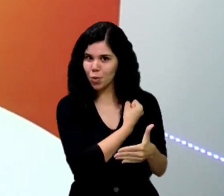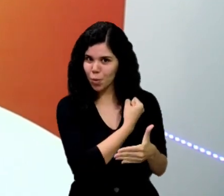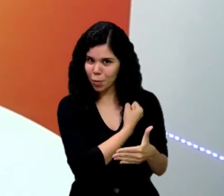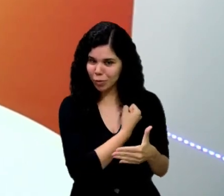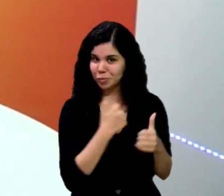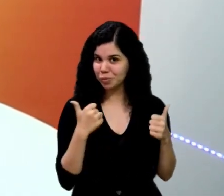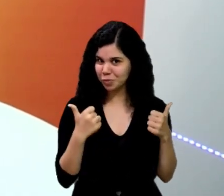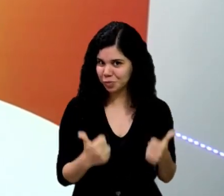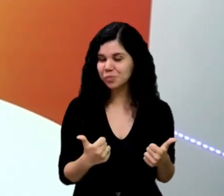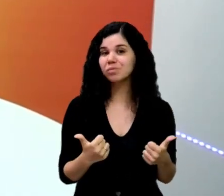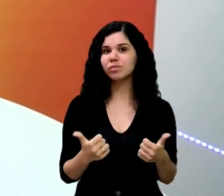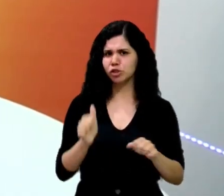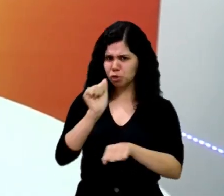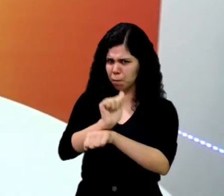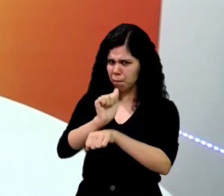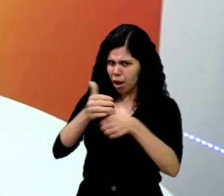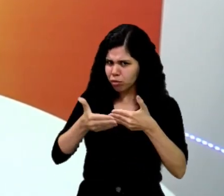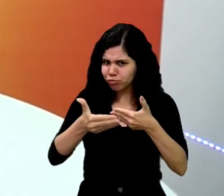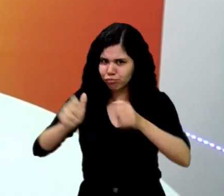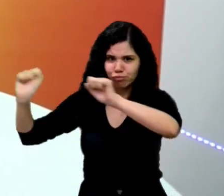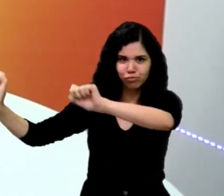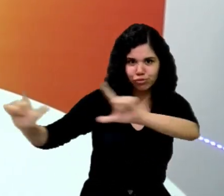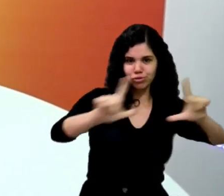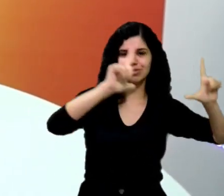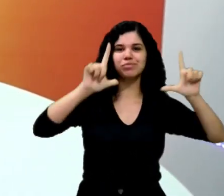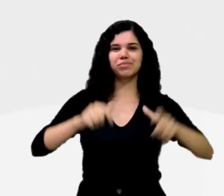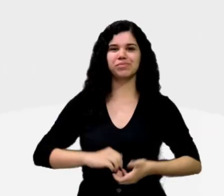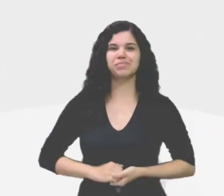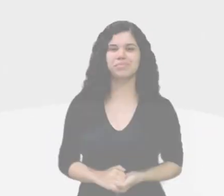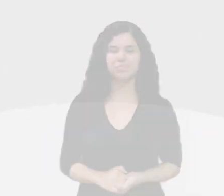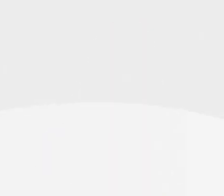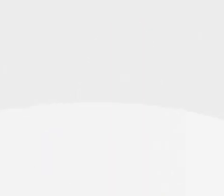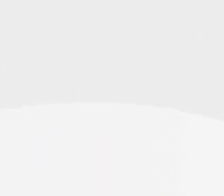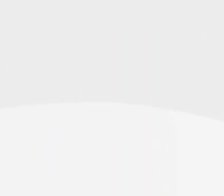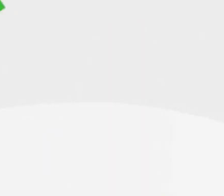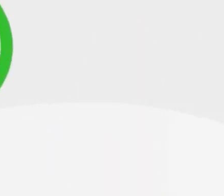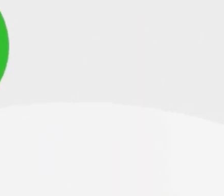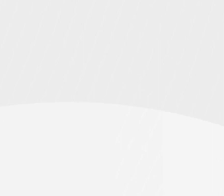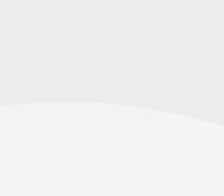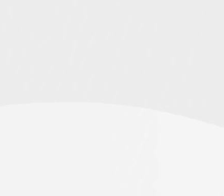decimal. Aguarda aí um pouquinho enquanto roda a vinheta.